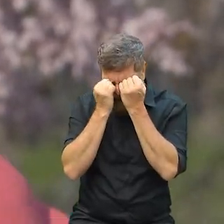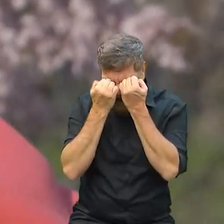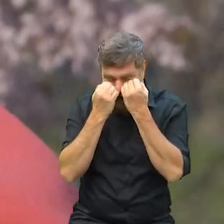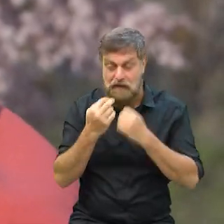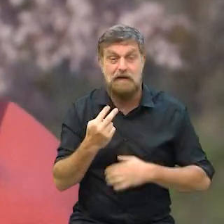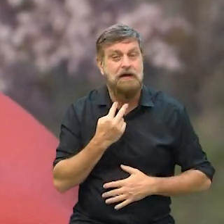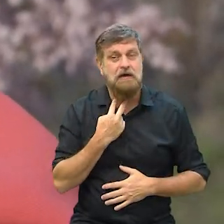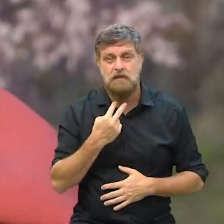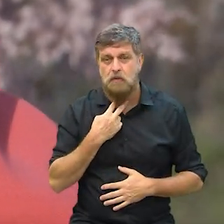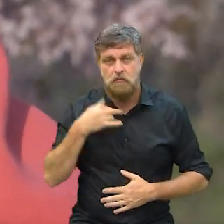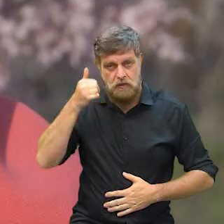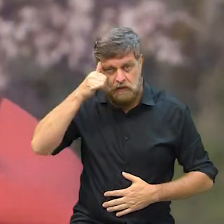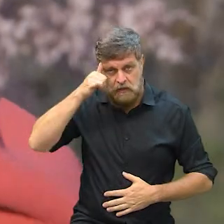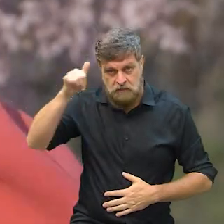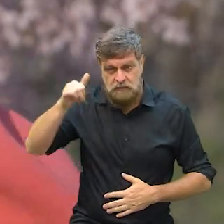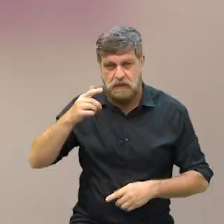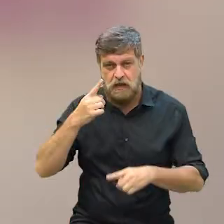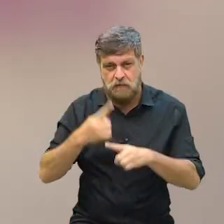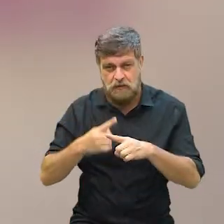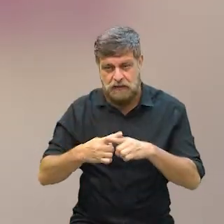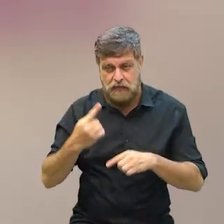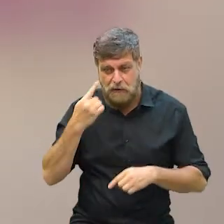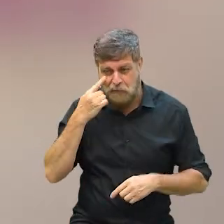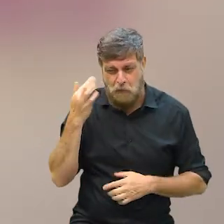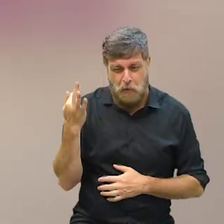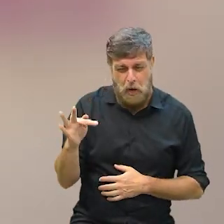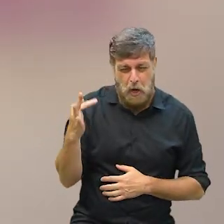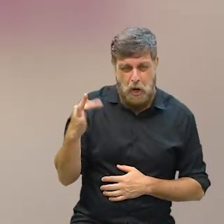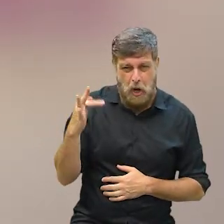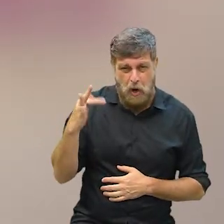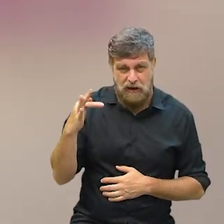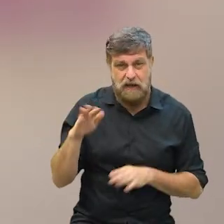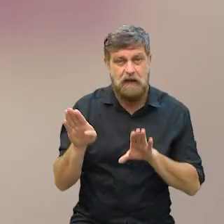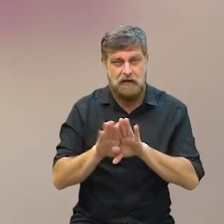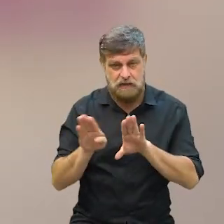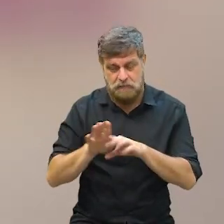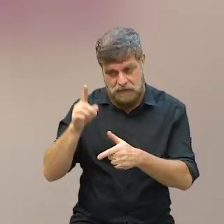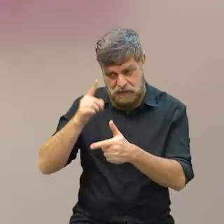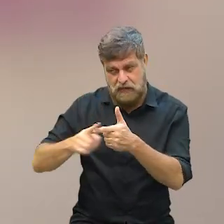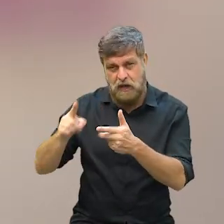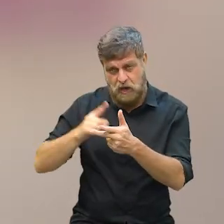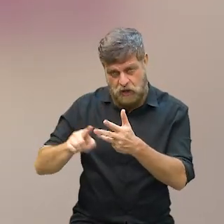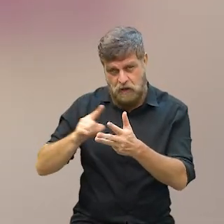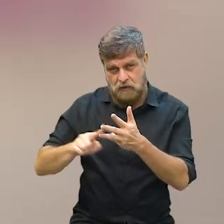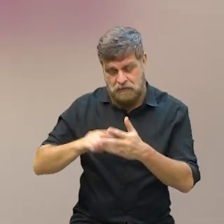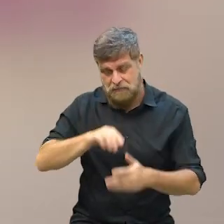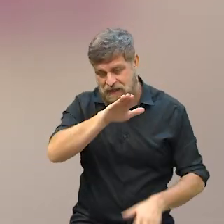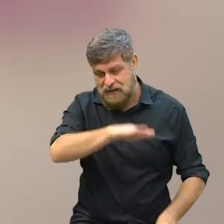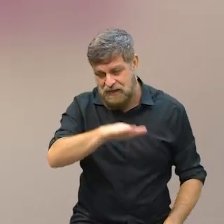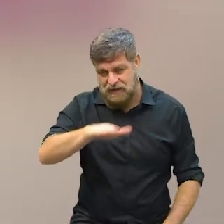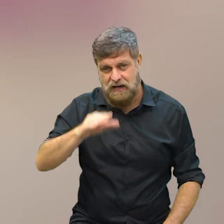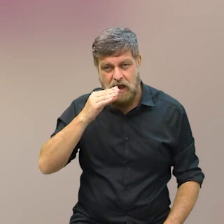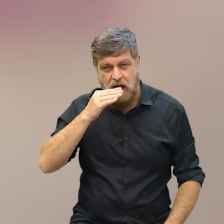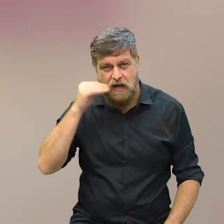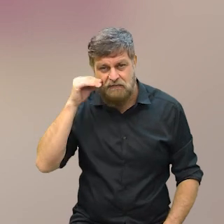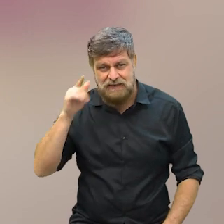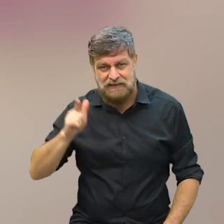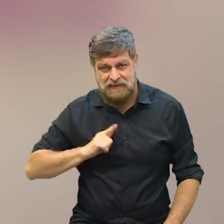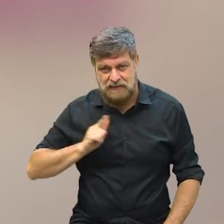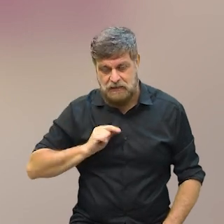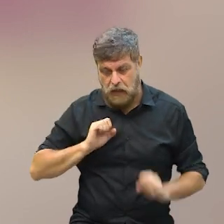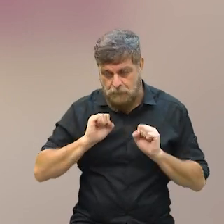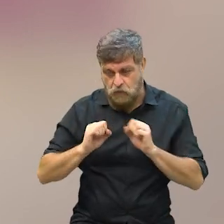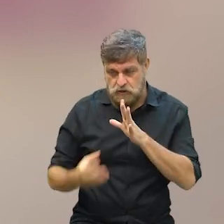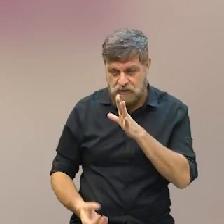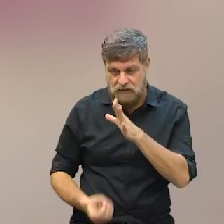momento, de uma forma, não só por machucar a córnea, mas também essas crianças ou adolescentes que